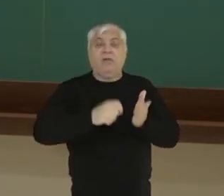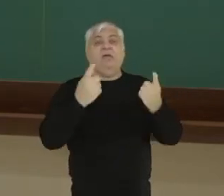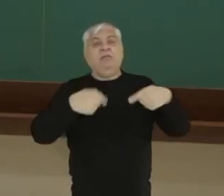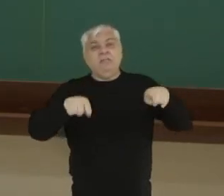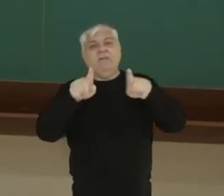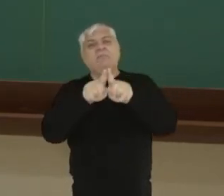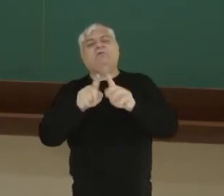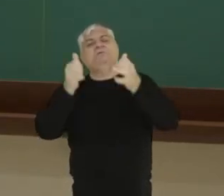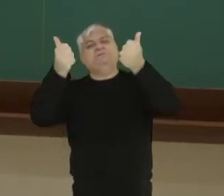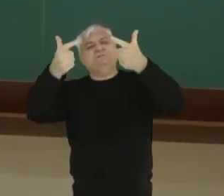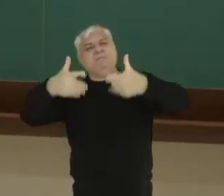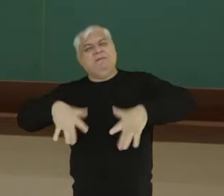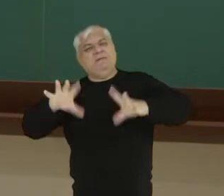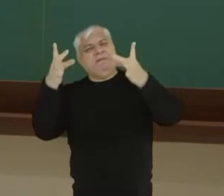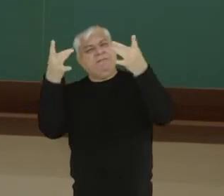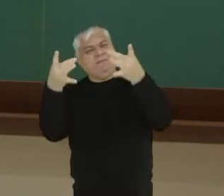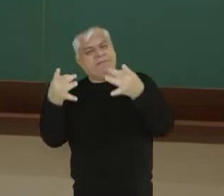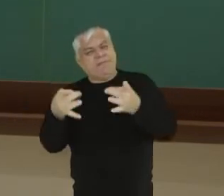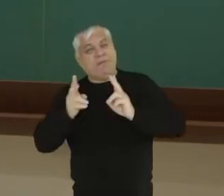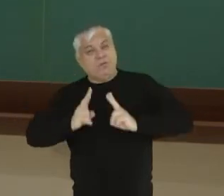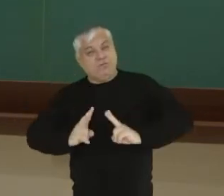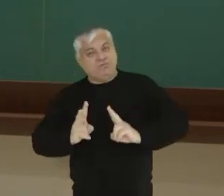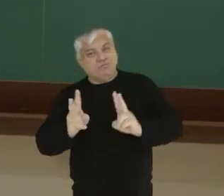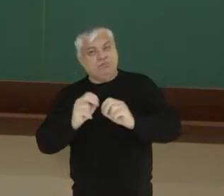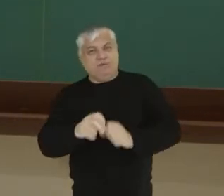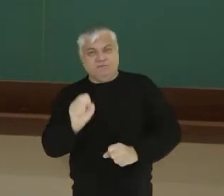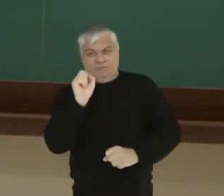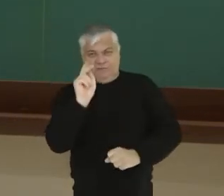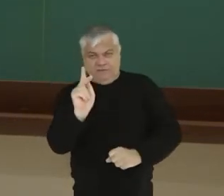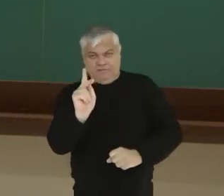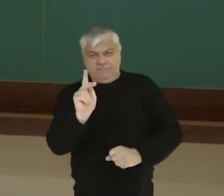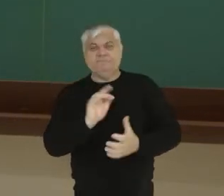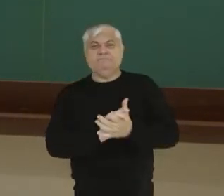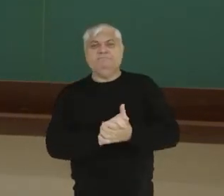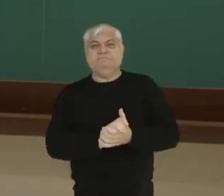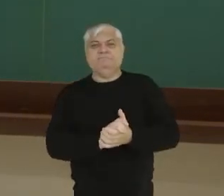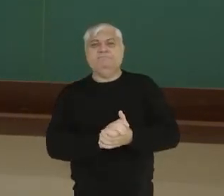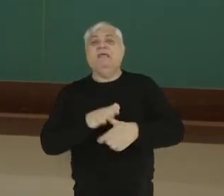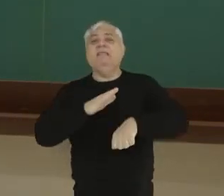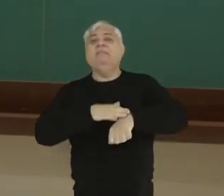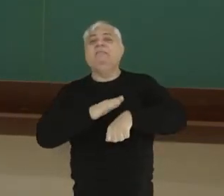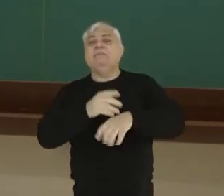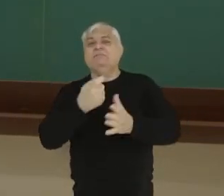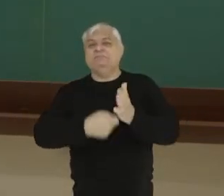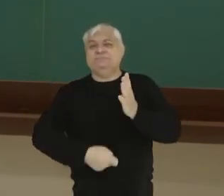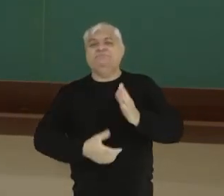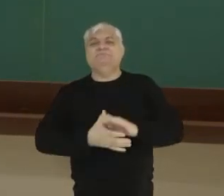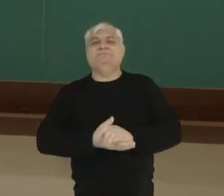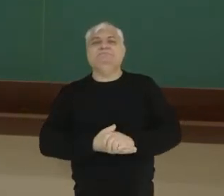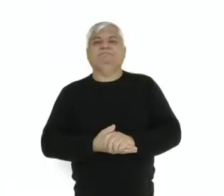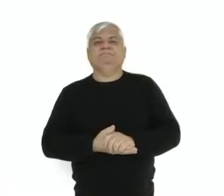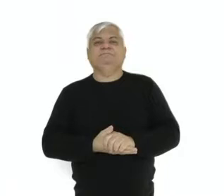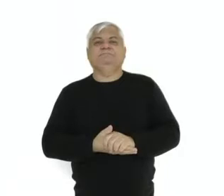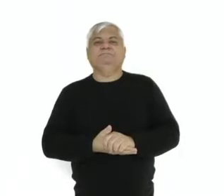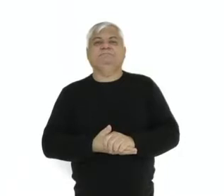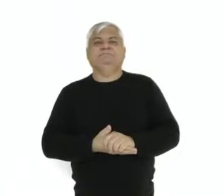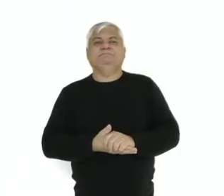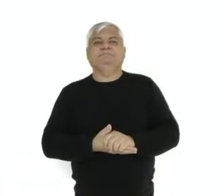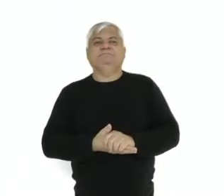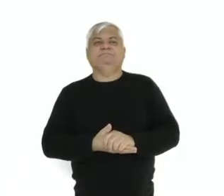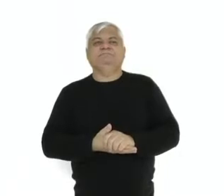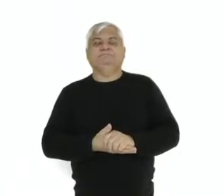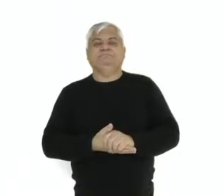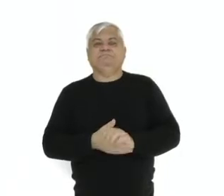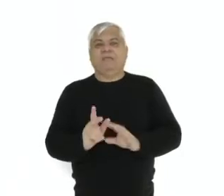para a gente ler esse pedaço e a gente continua anotando o resto depois, tá bom? Então, vamos lá. Os candidatos